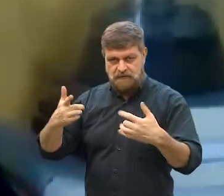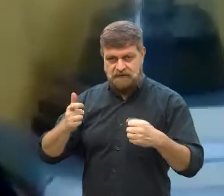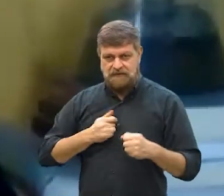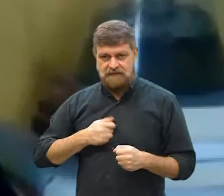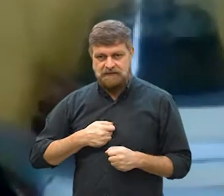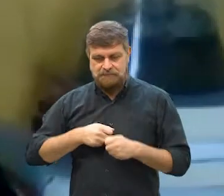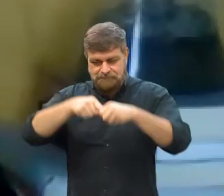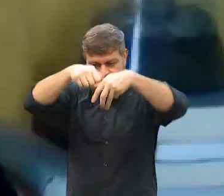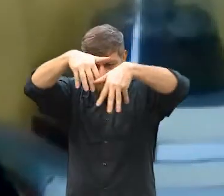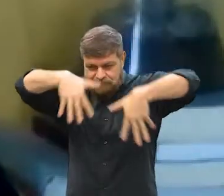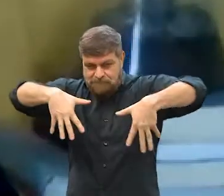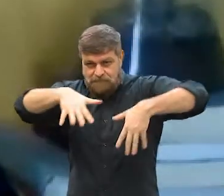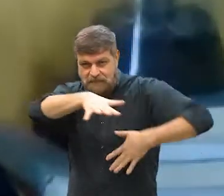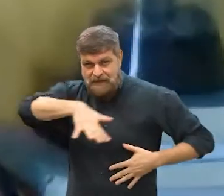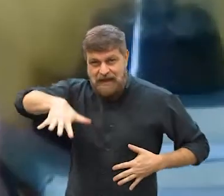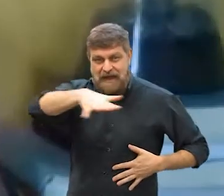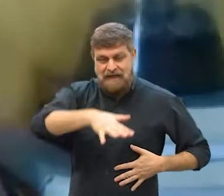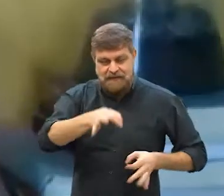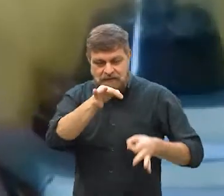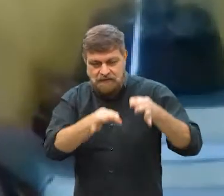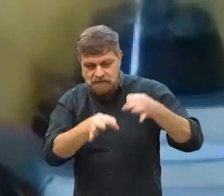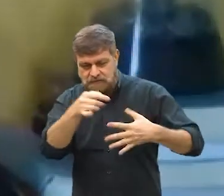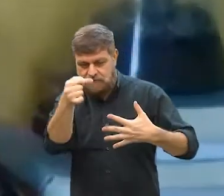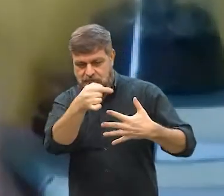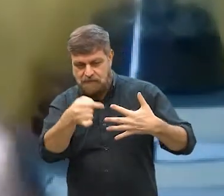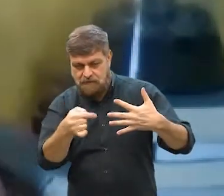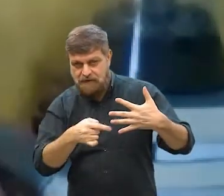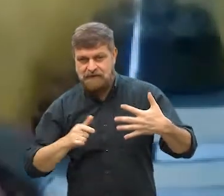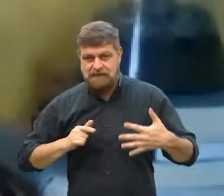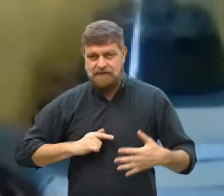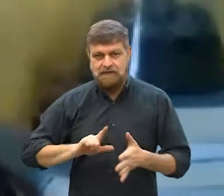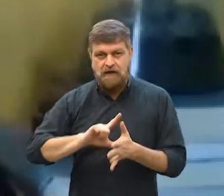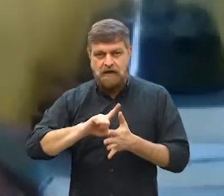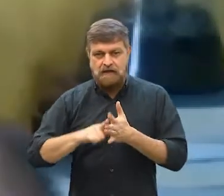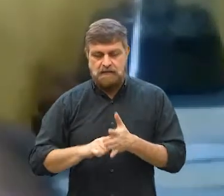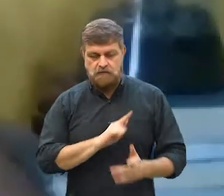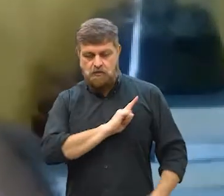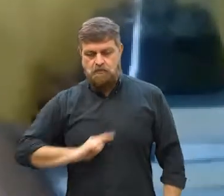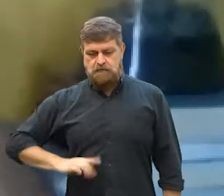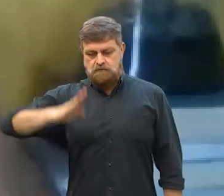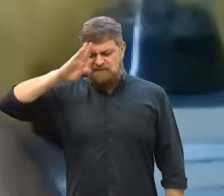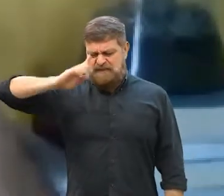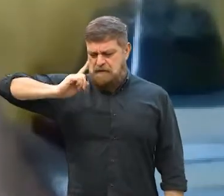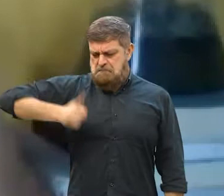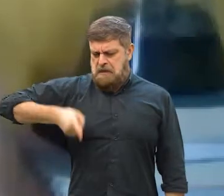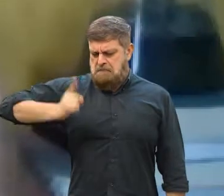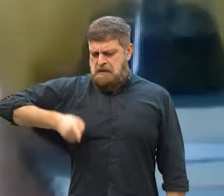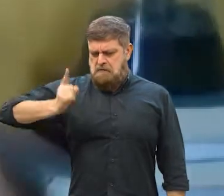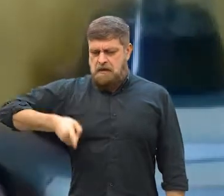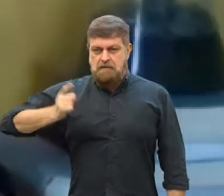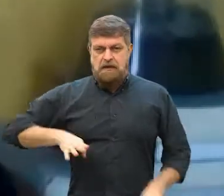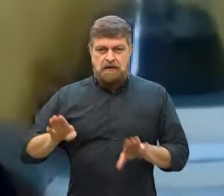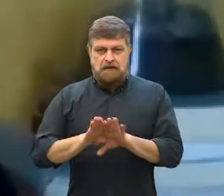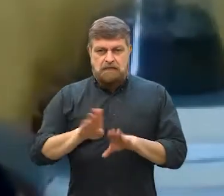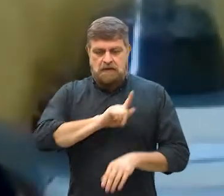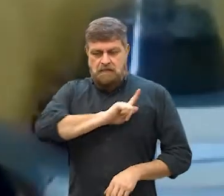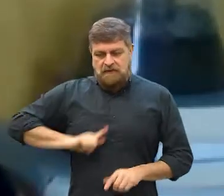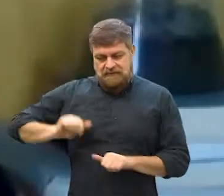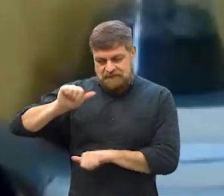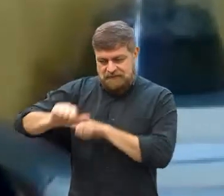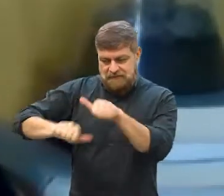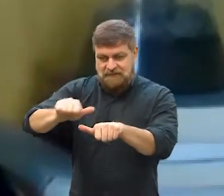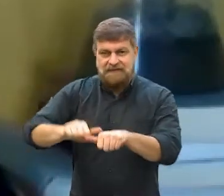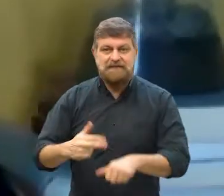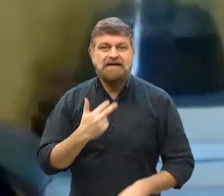jurídico tão perfeito que mesmo depois tendo ditadura Vargas ditadura militar governo outros governos